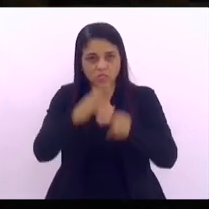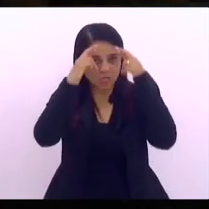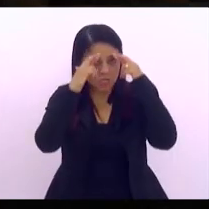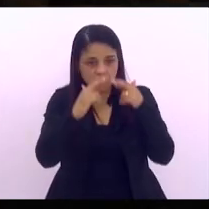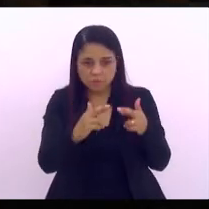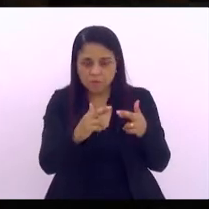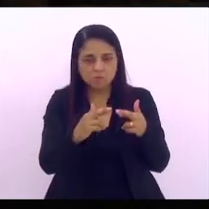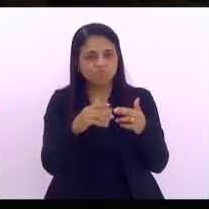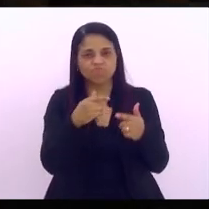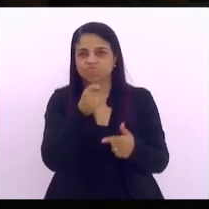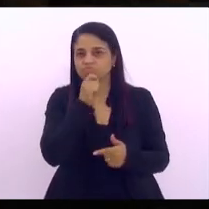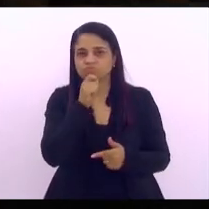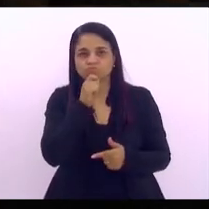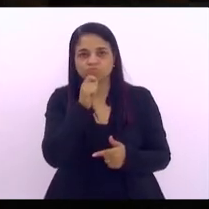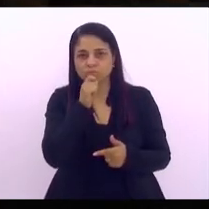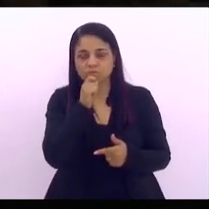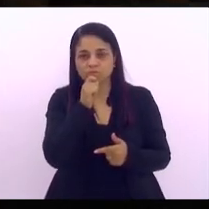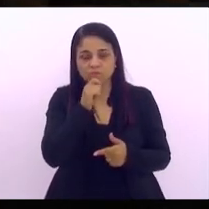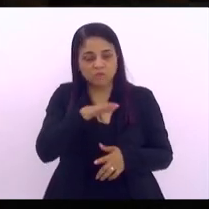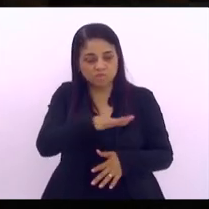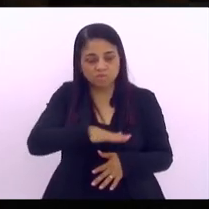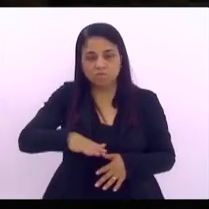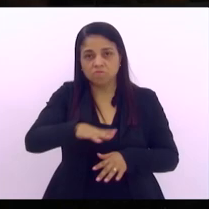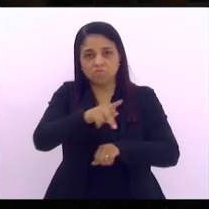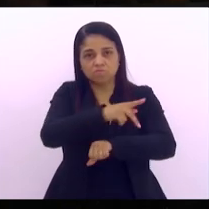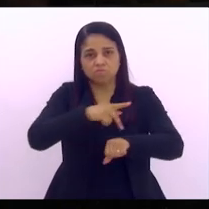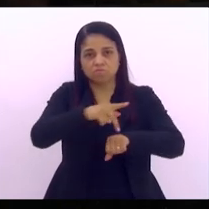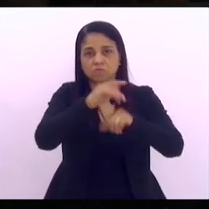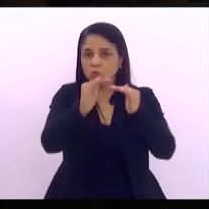Desrespeito ao território e à soberania.